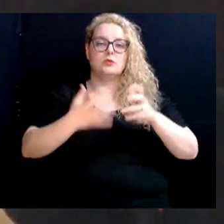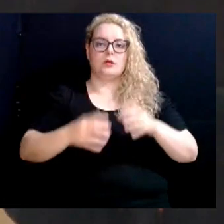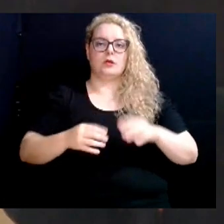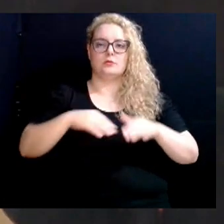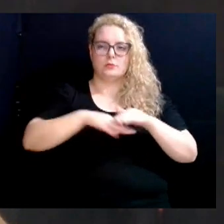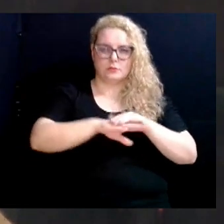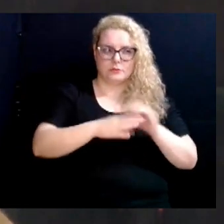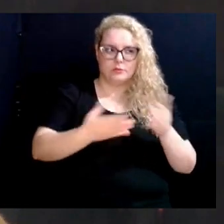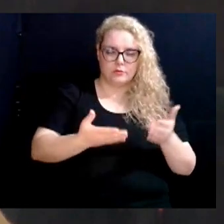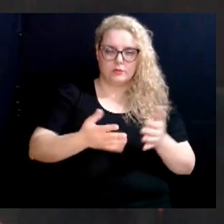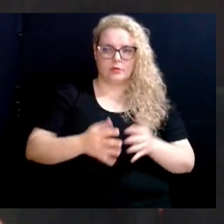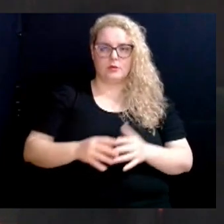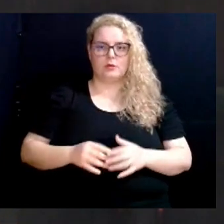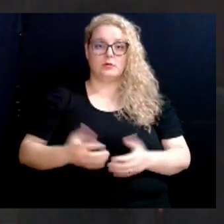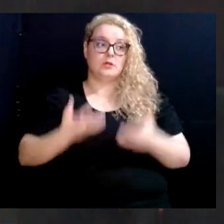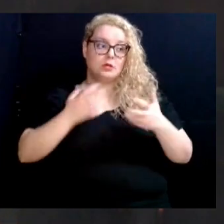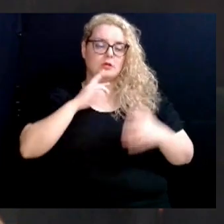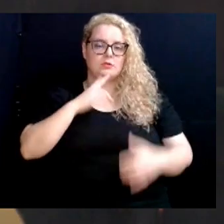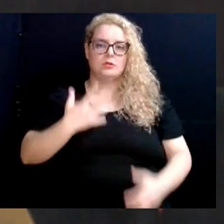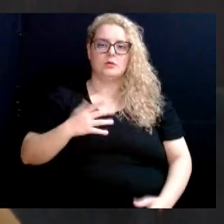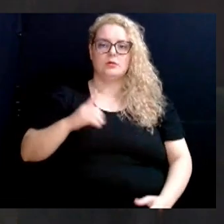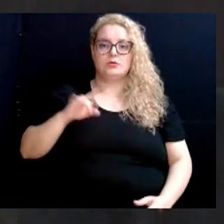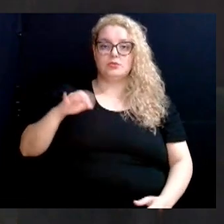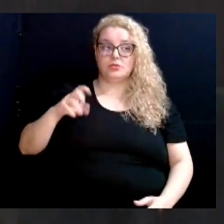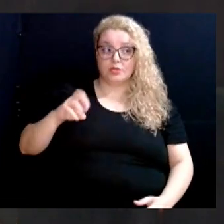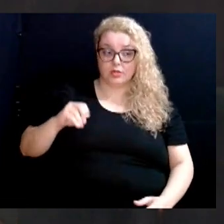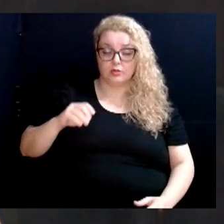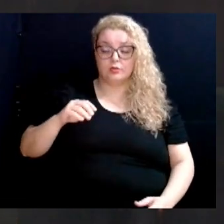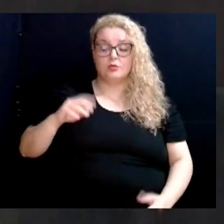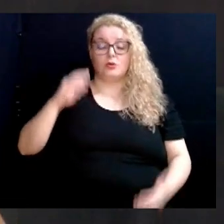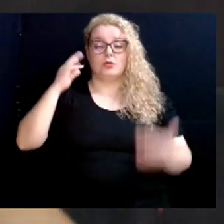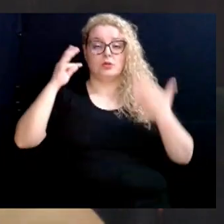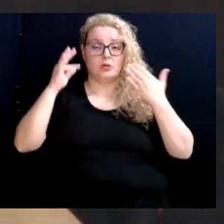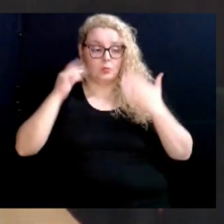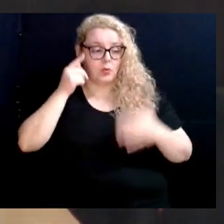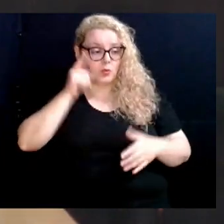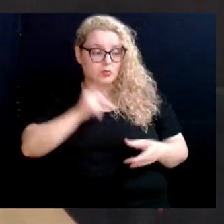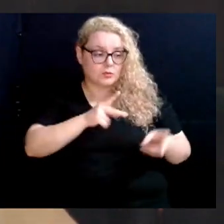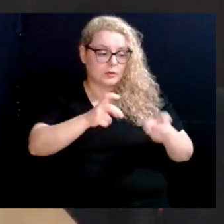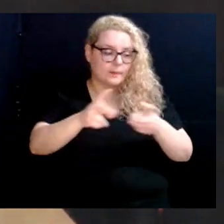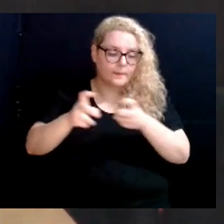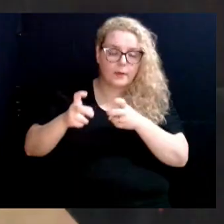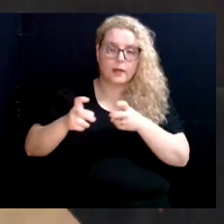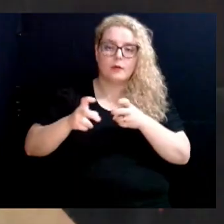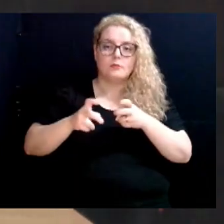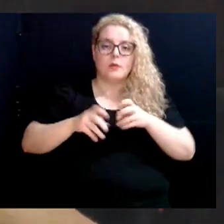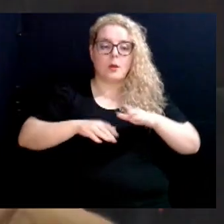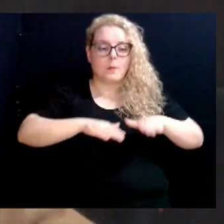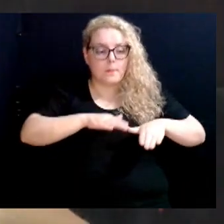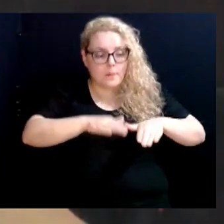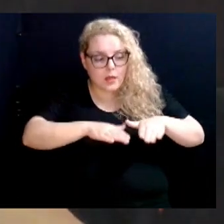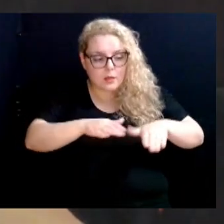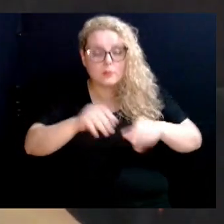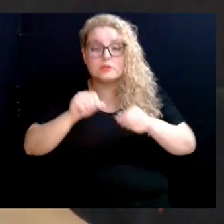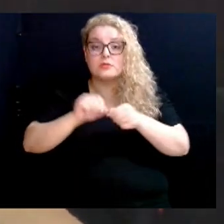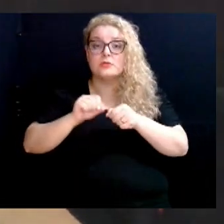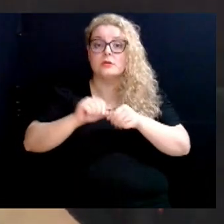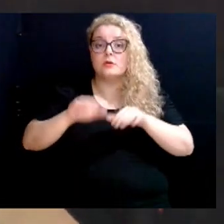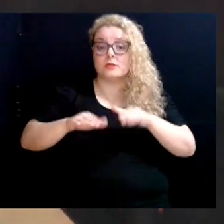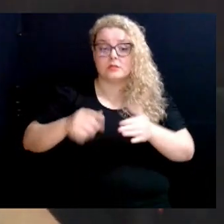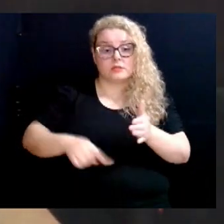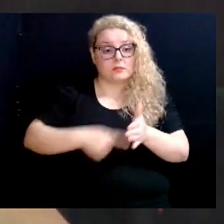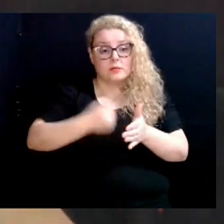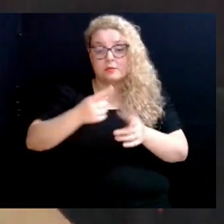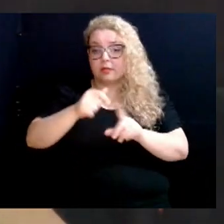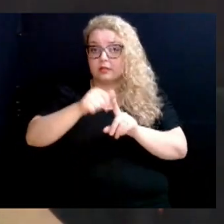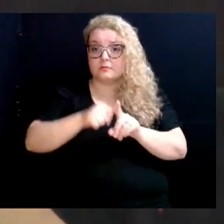também é esse diário terapêutico vai fazer com que a gente consiga ver passo a passo o que você fez. Então, às vezes, na primeira semana, você teve